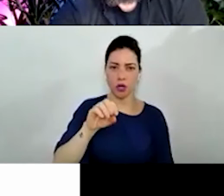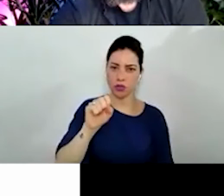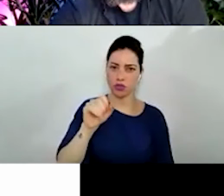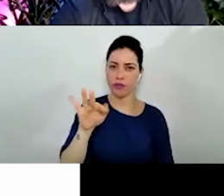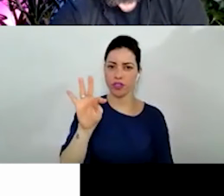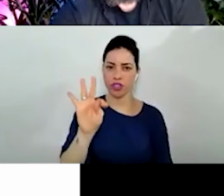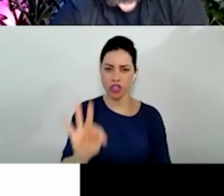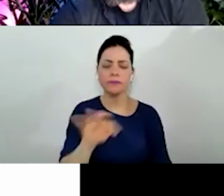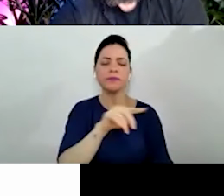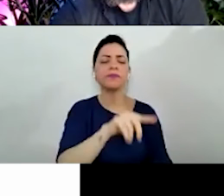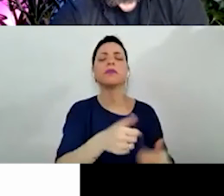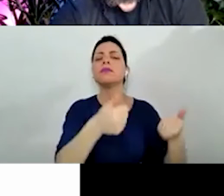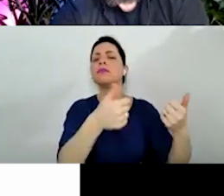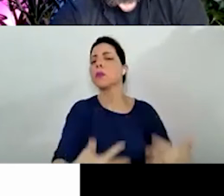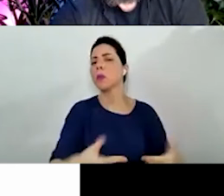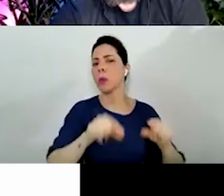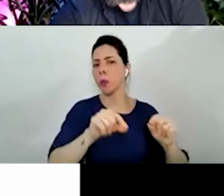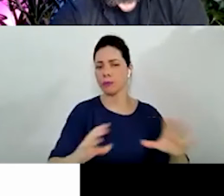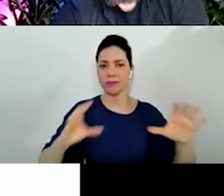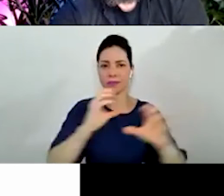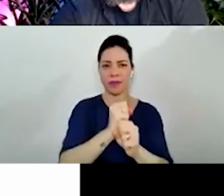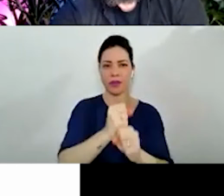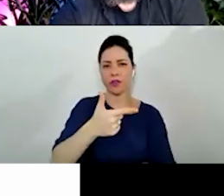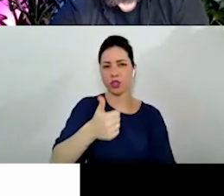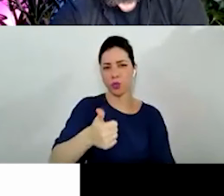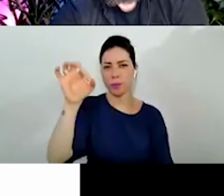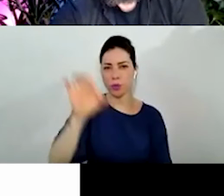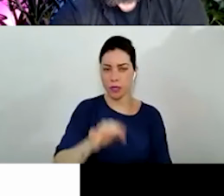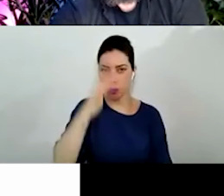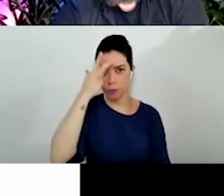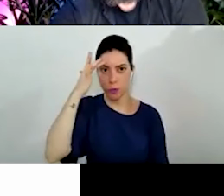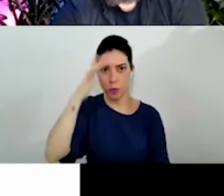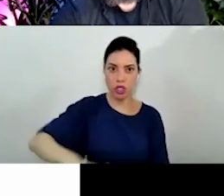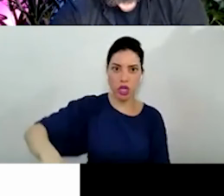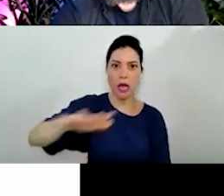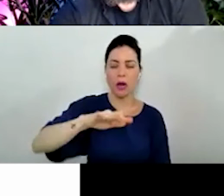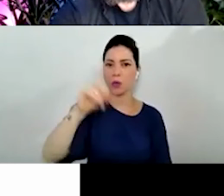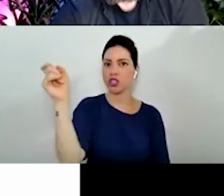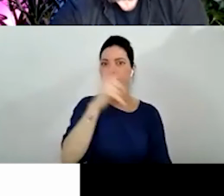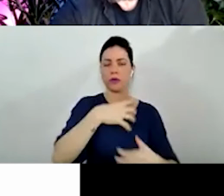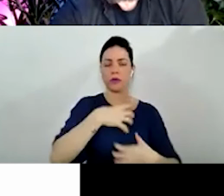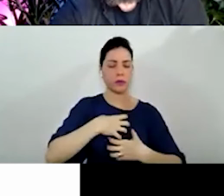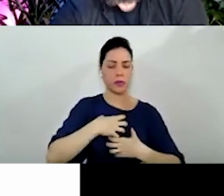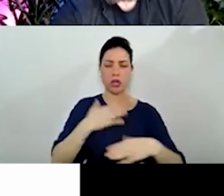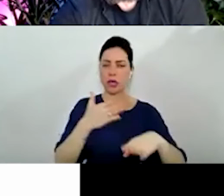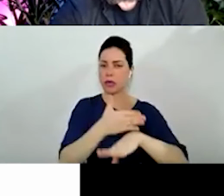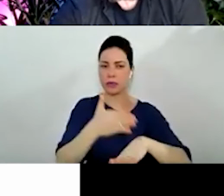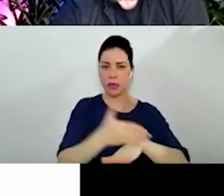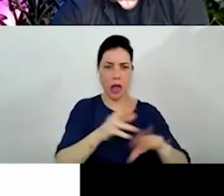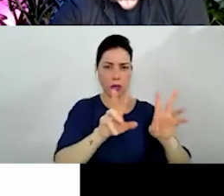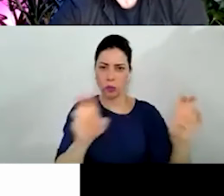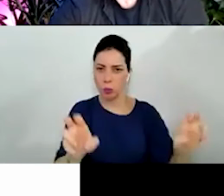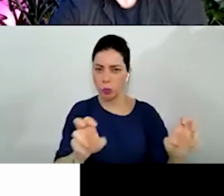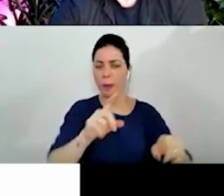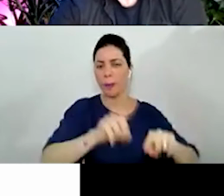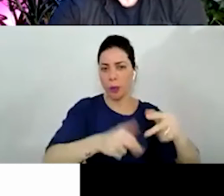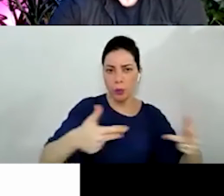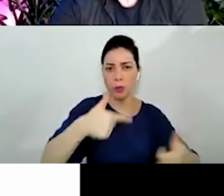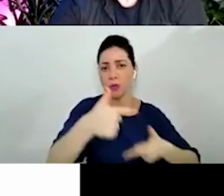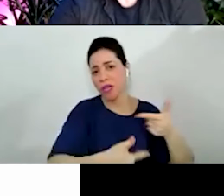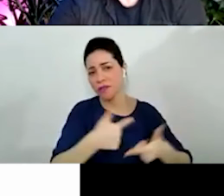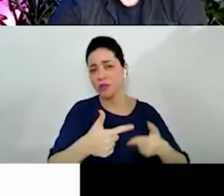identificaram que a 21 por cento das pessoas do geral não tinham dificuldades para ter acesso a um determinado produto ou serviço mas